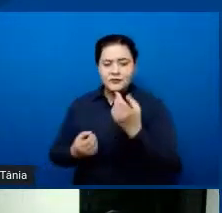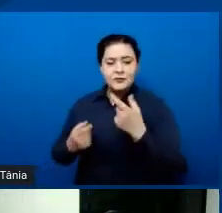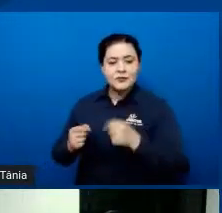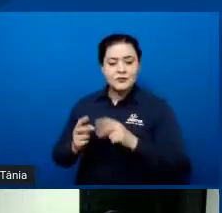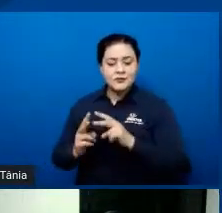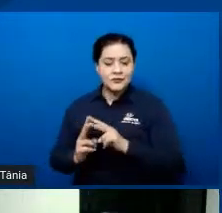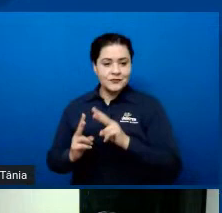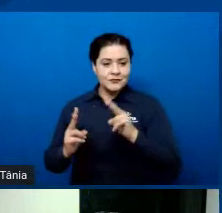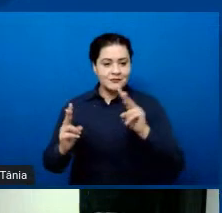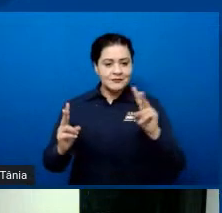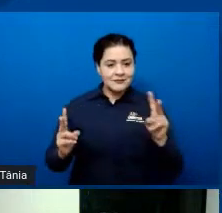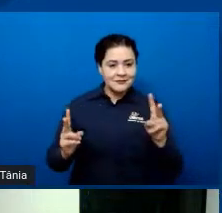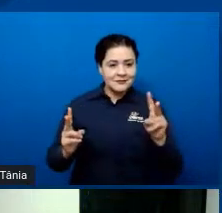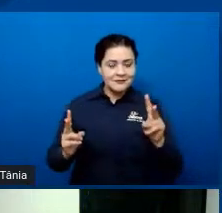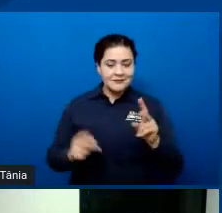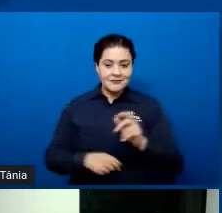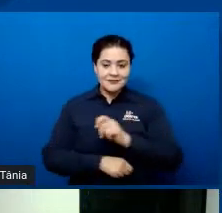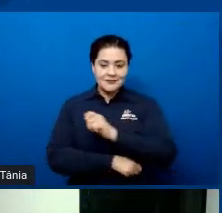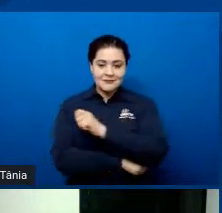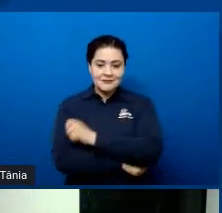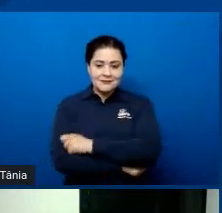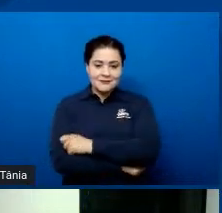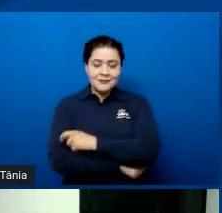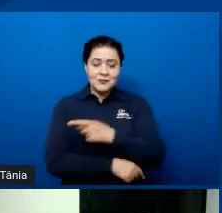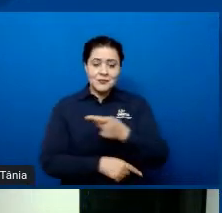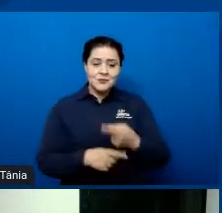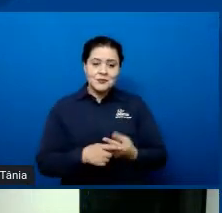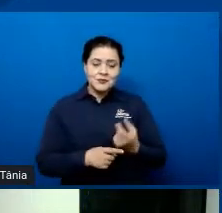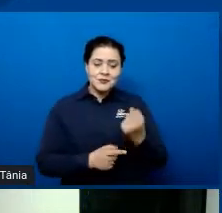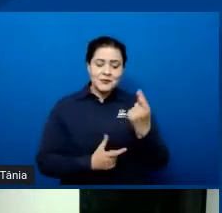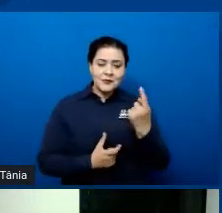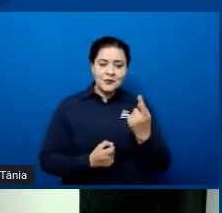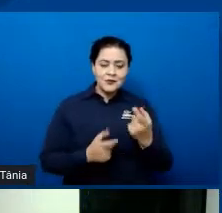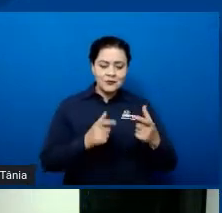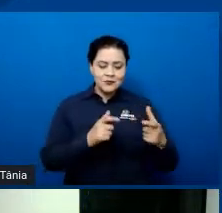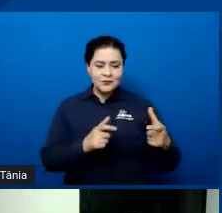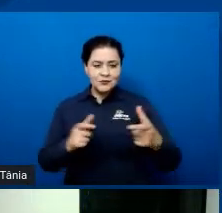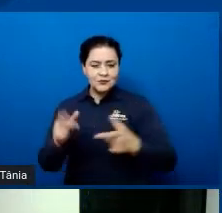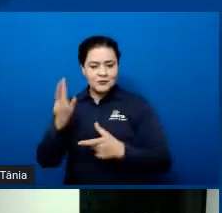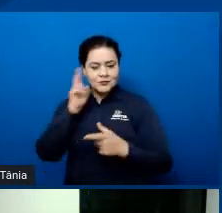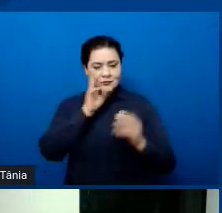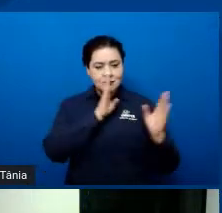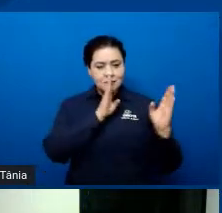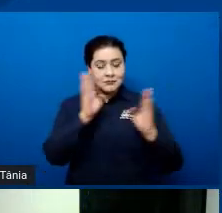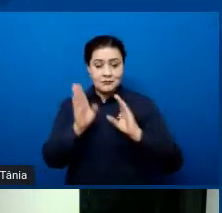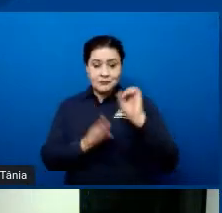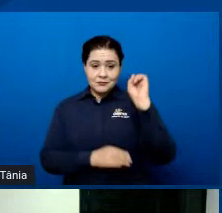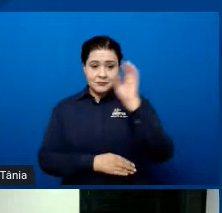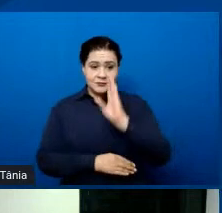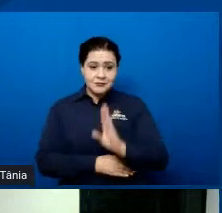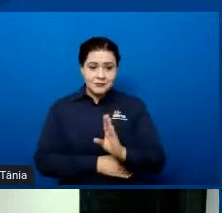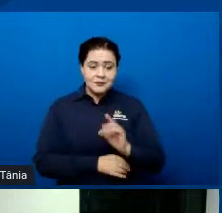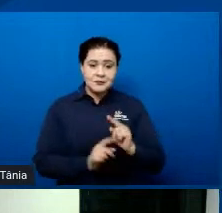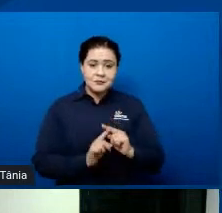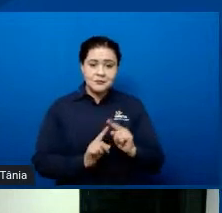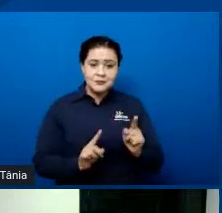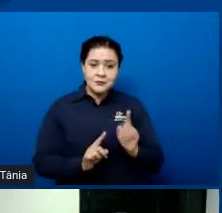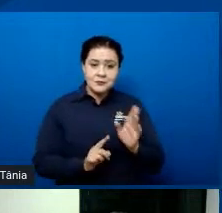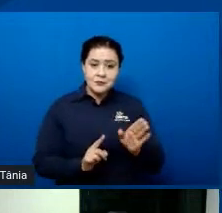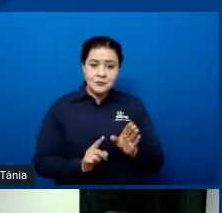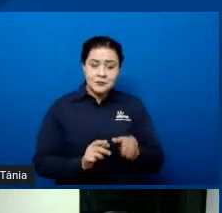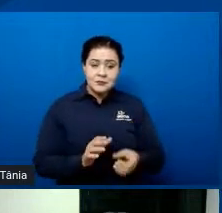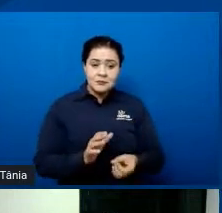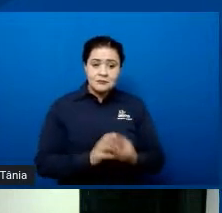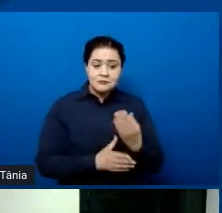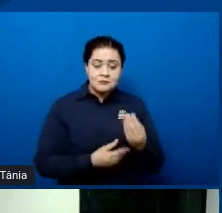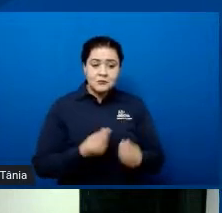né? Com esses alunos, né? Por determinados monumentos históricos brasileiros e tudo mais, né? E disse, professor, isso está na sua mão. Eu disse, mas como,